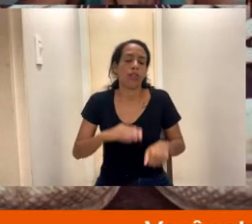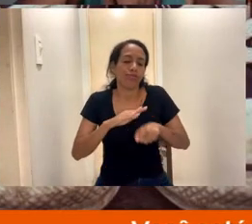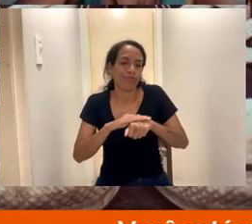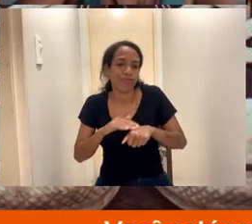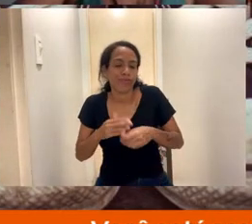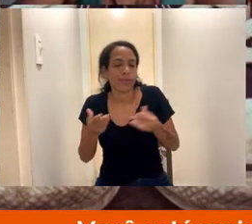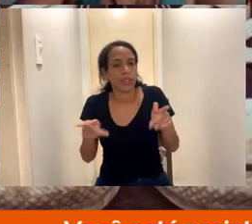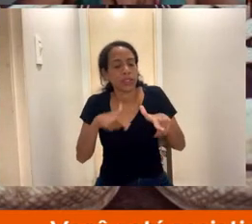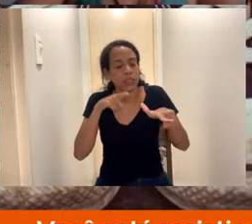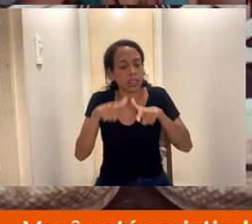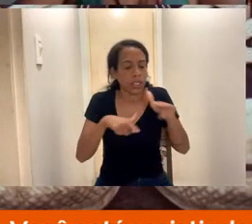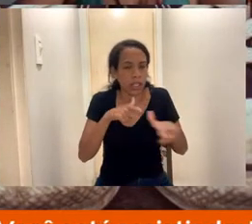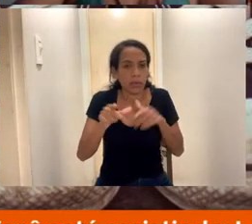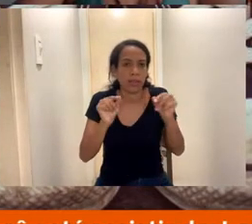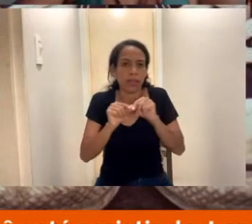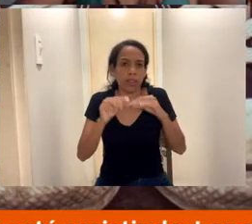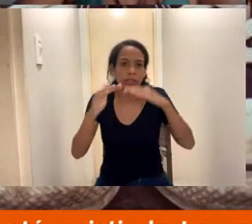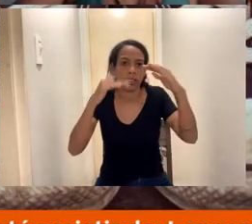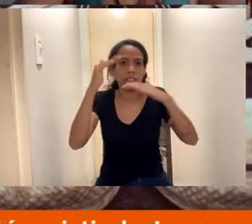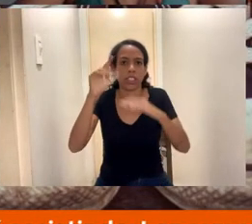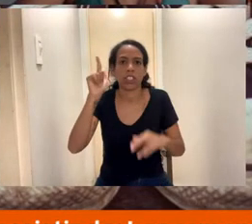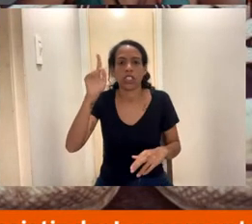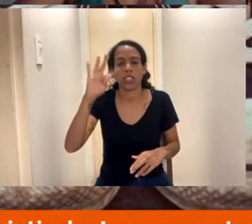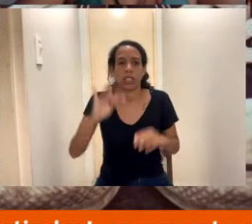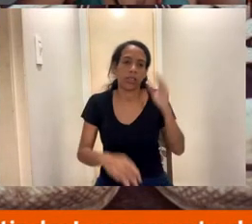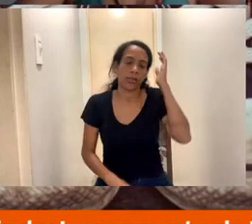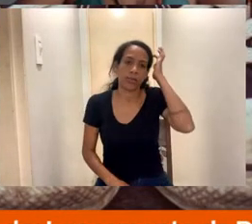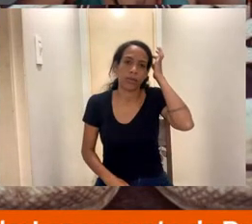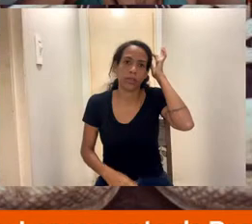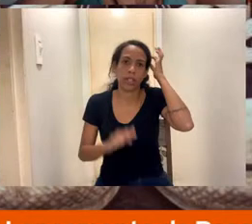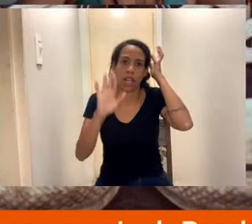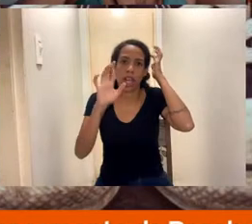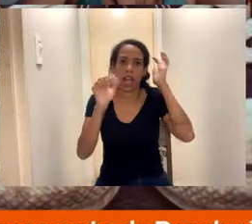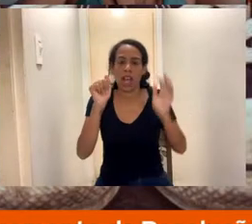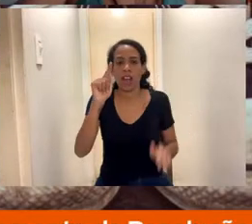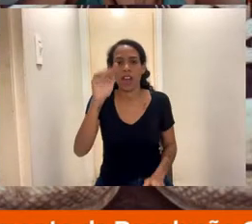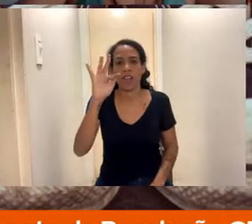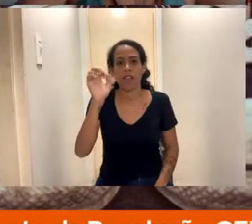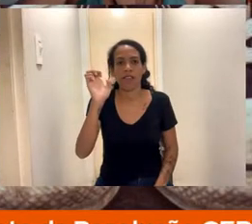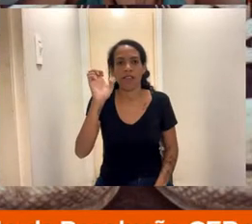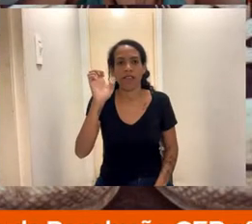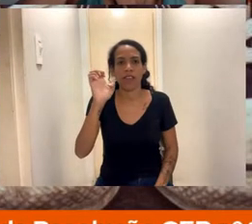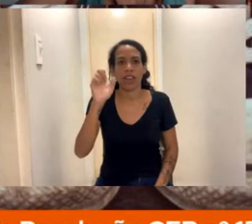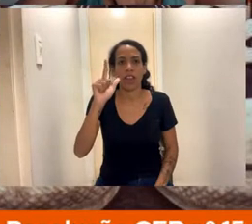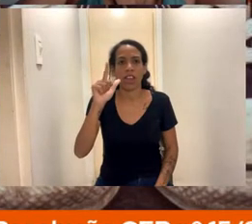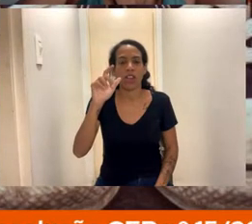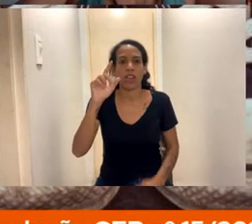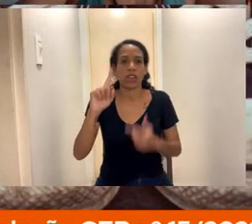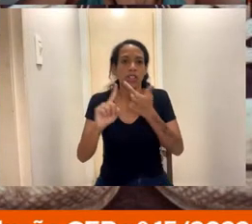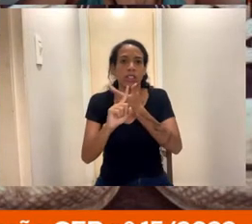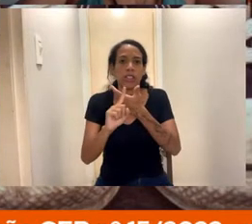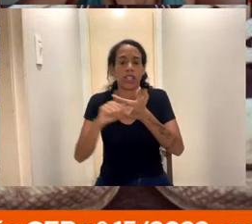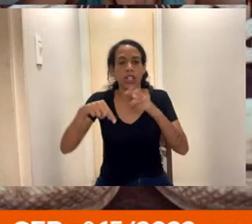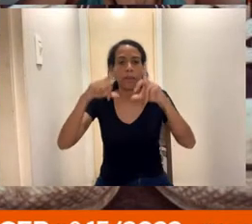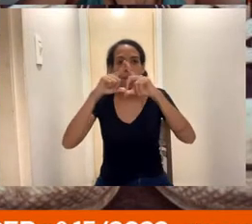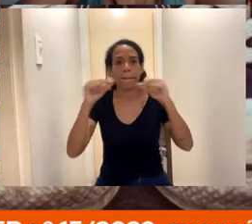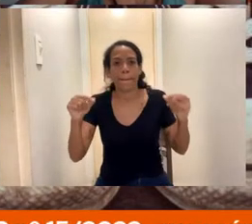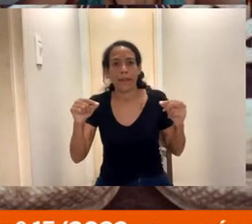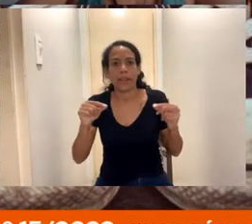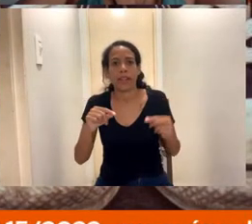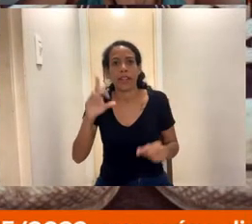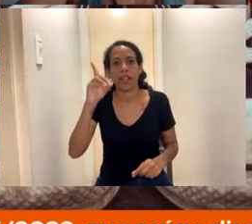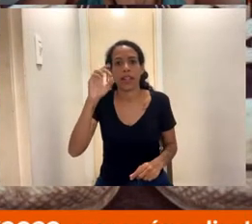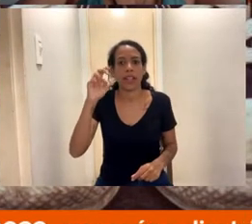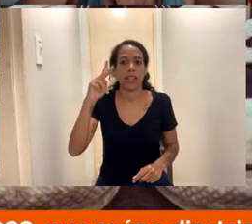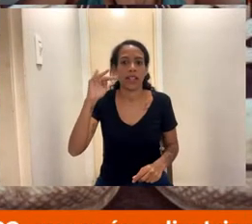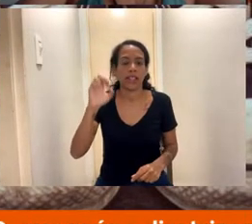pelo trabalho desenvolvido no GT, que é Rafael Gonçalves, do CRP do Distrito Federal, Denis dos Santos,